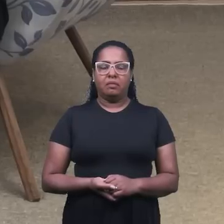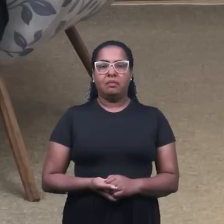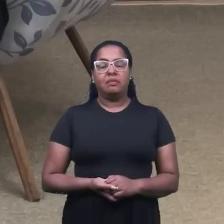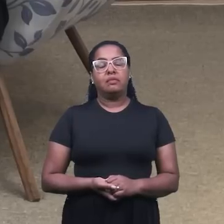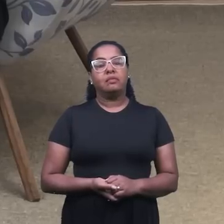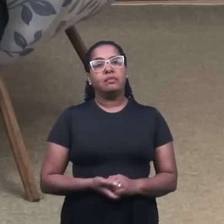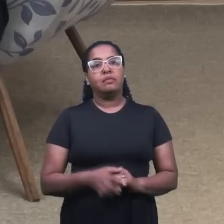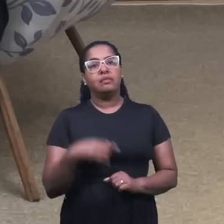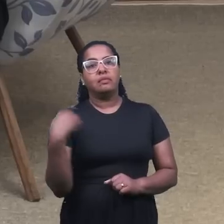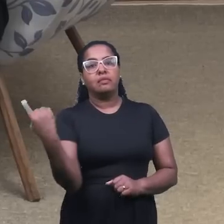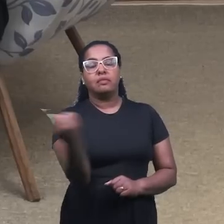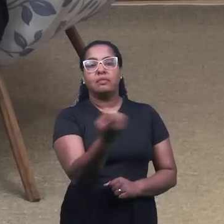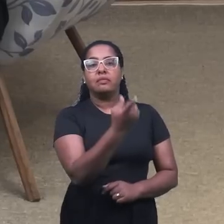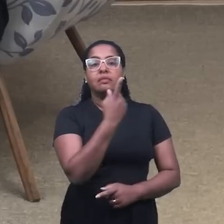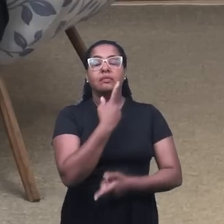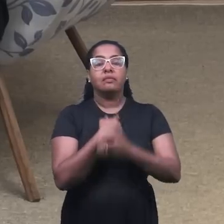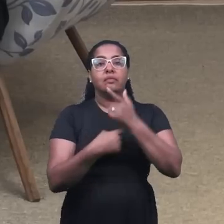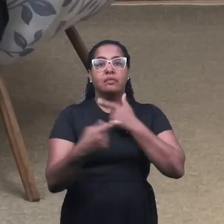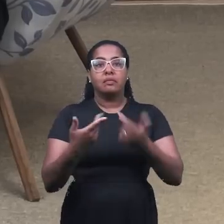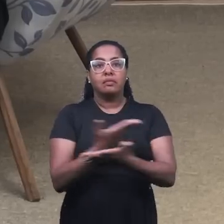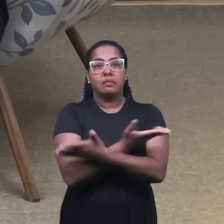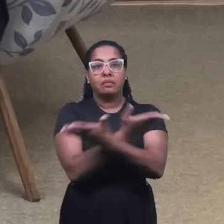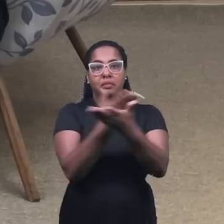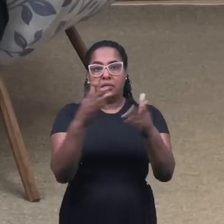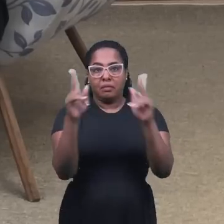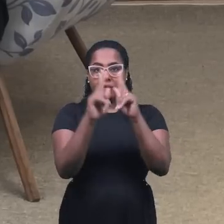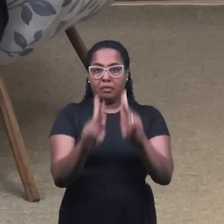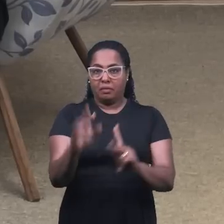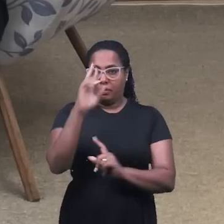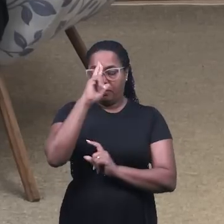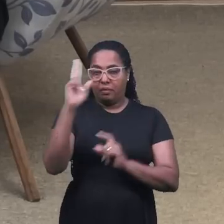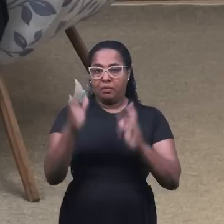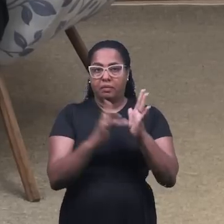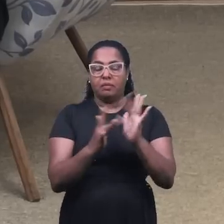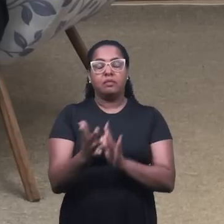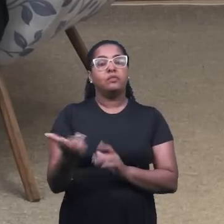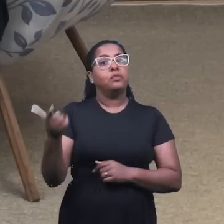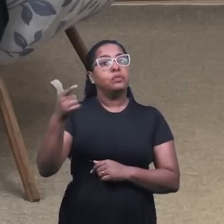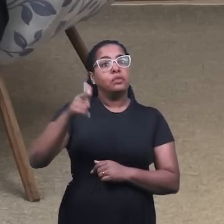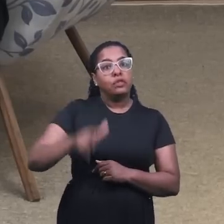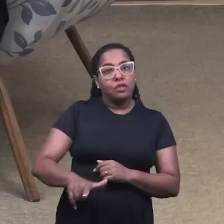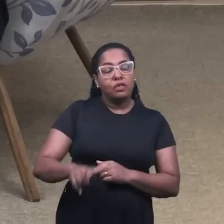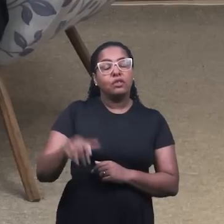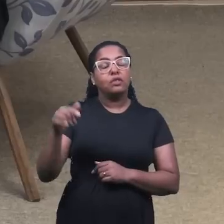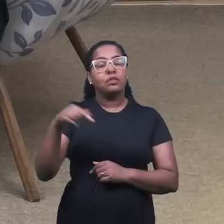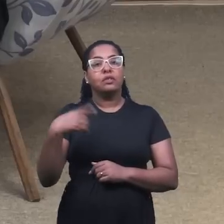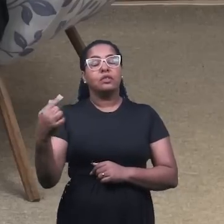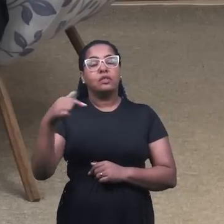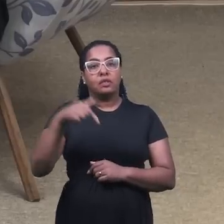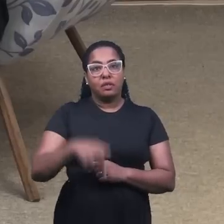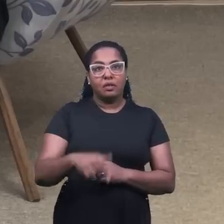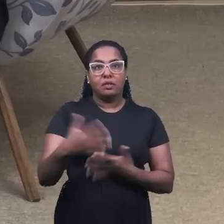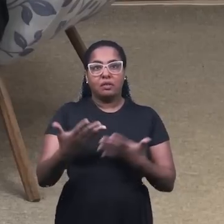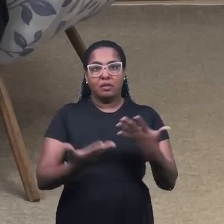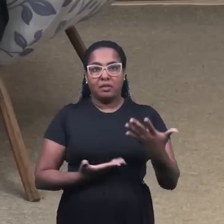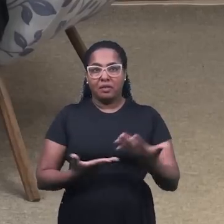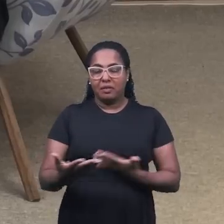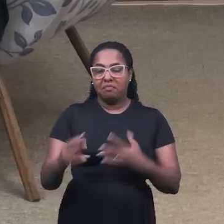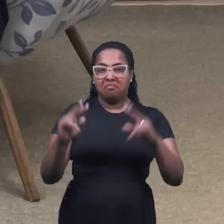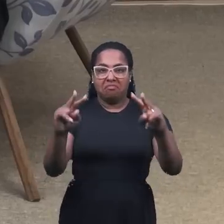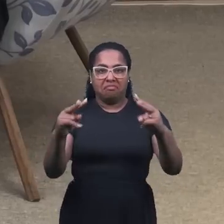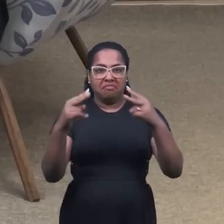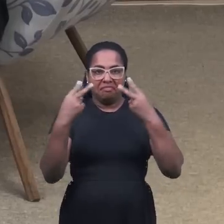Nós queremos saudar a todos com a paz do Senhor Jesus. Mais uma vez, nós estamos aqui com os nossos irmãos que nos